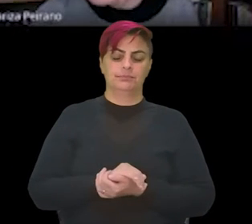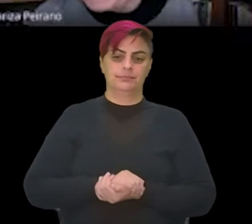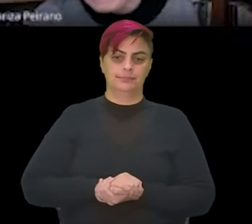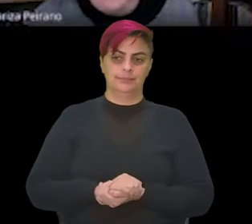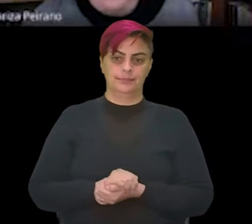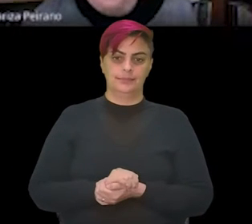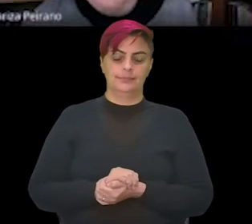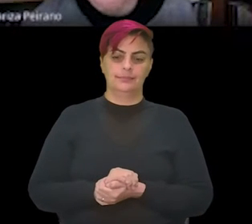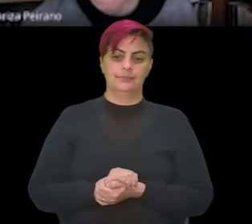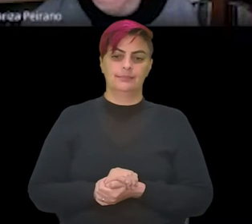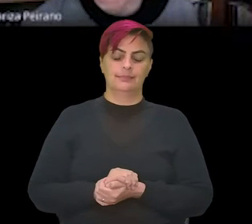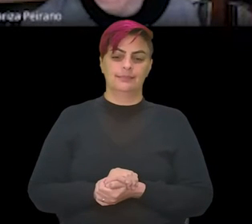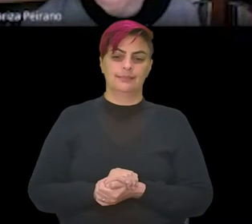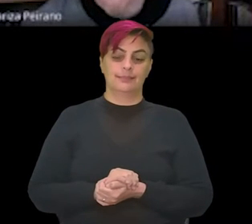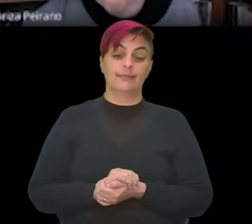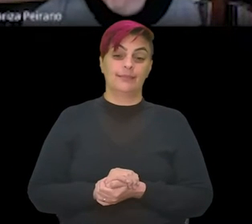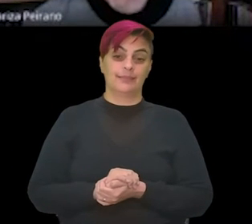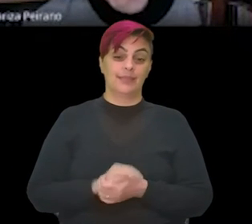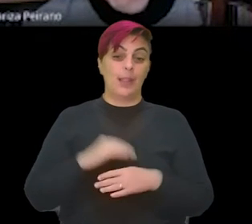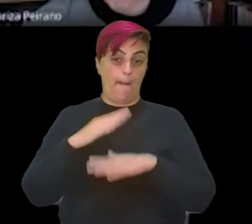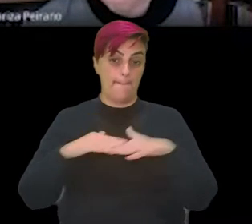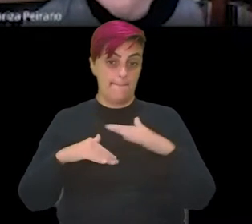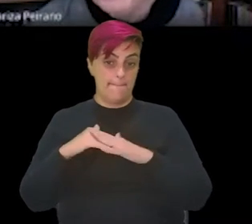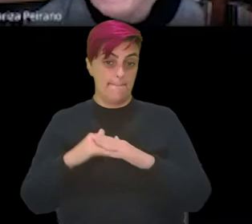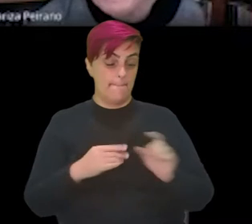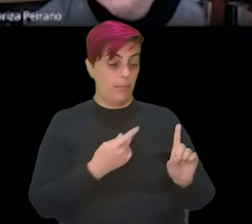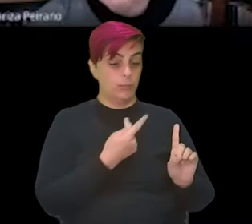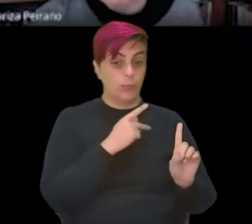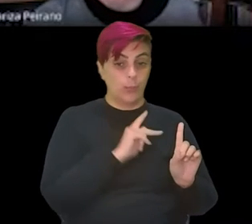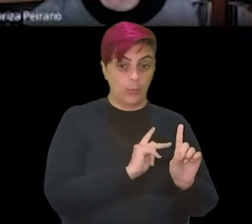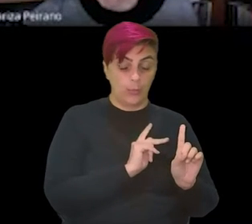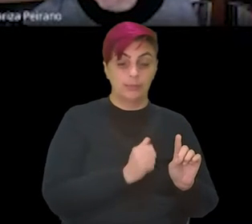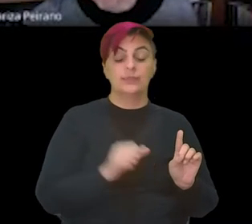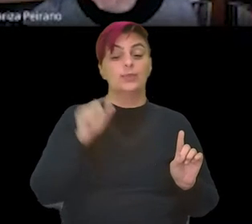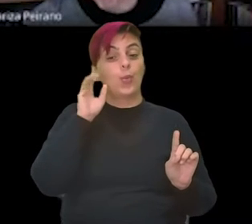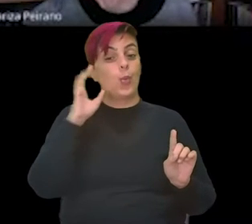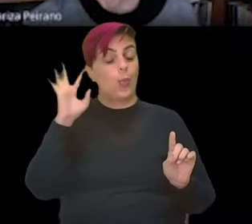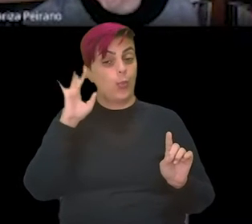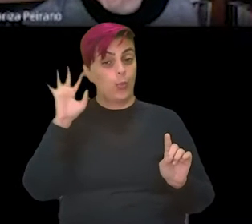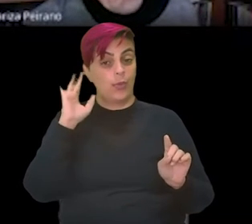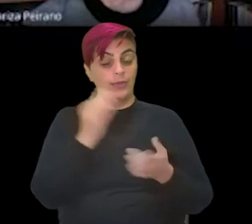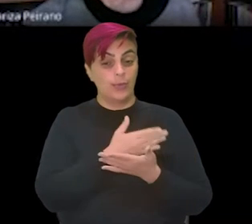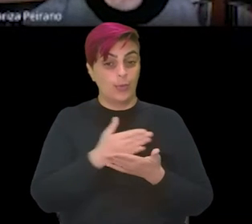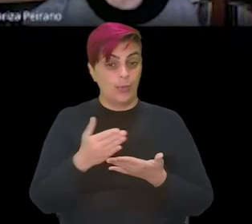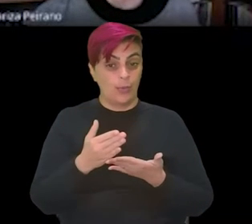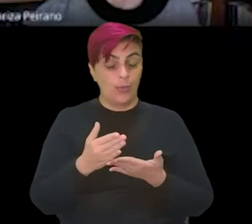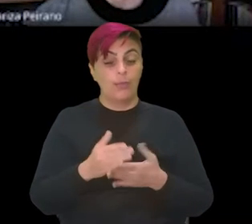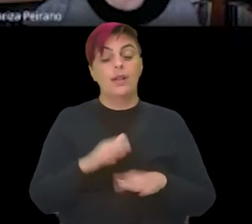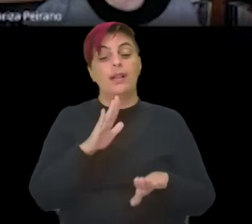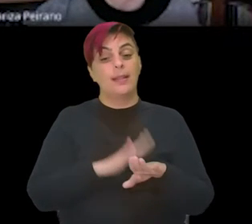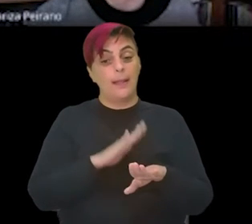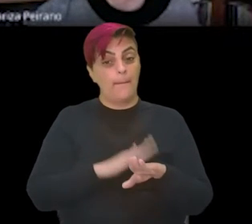Na prática de Malinowski, então, A teoria tinha início no